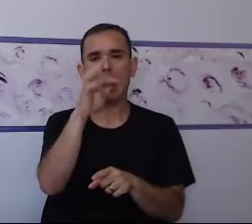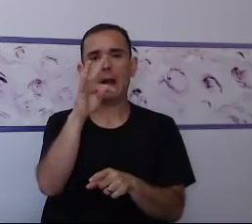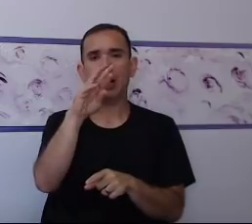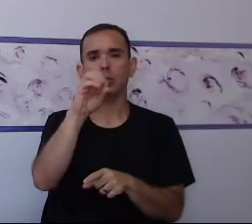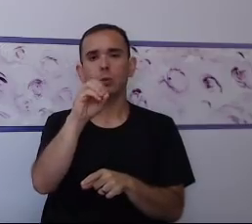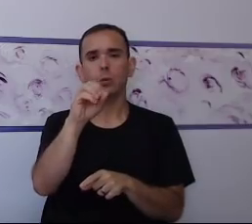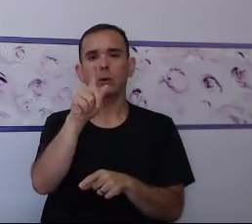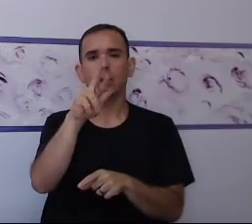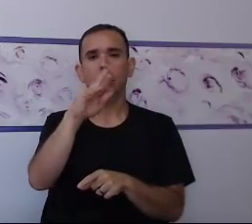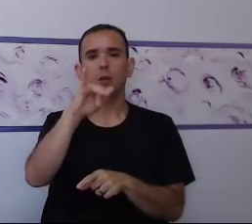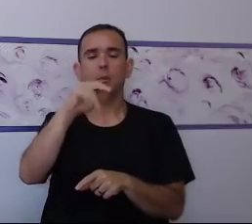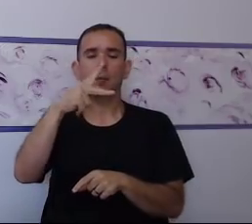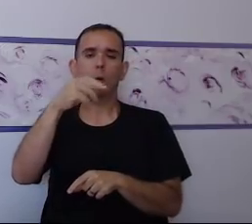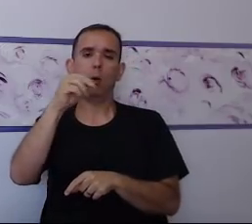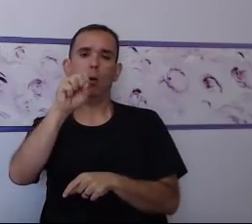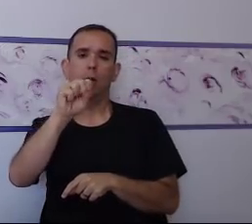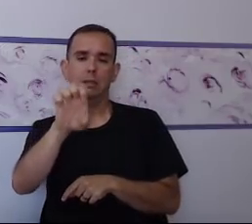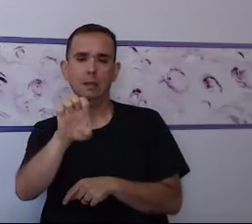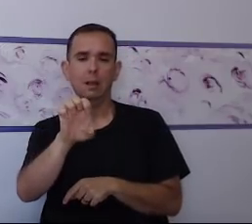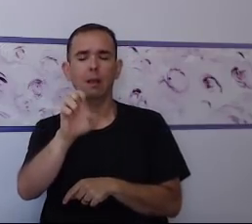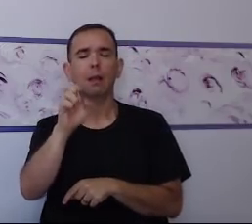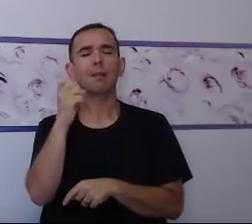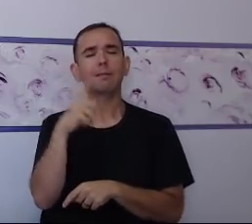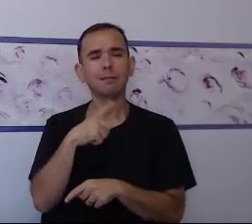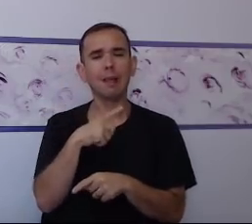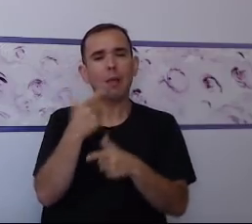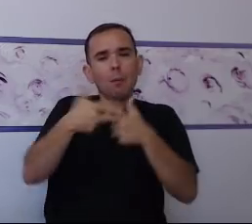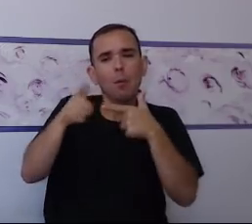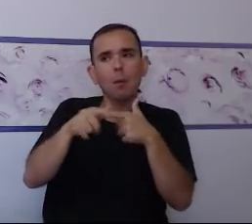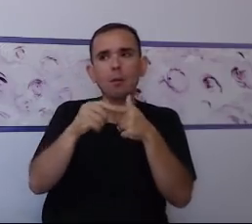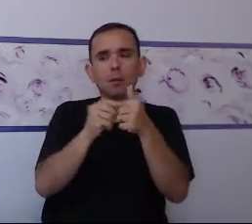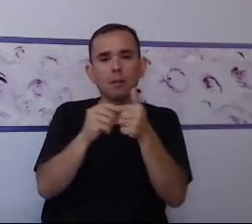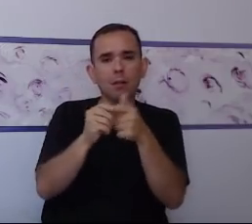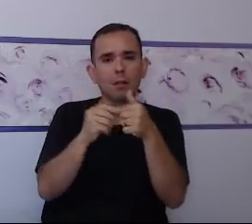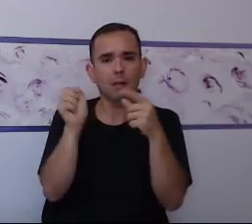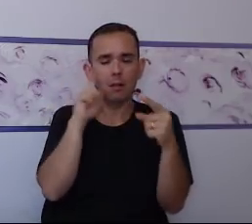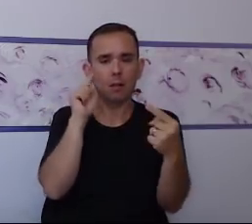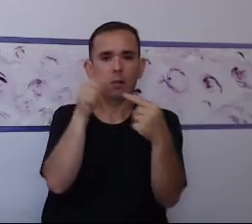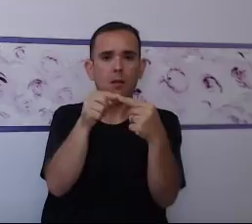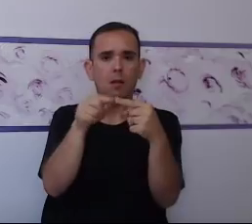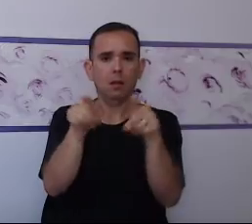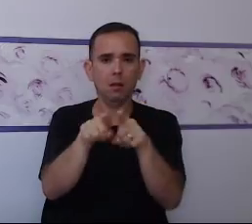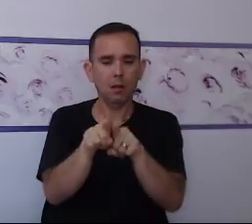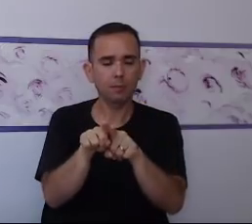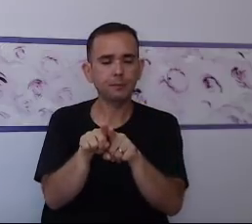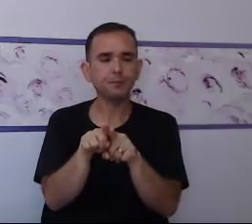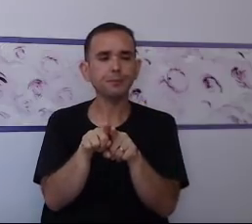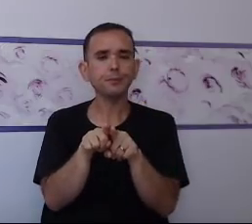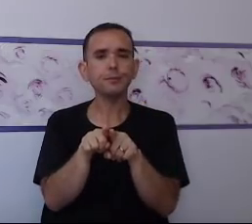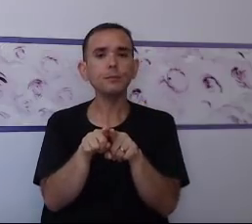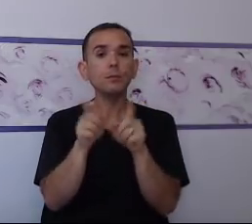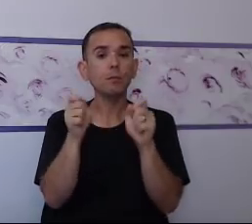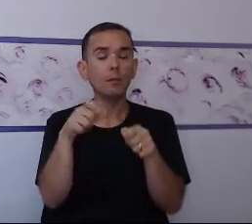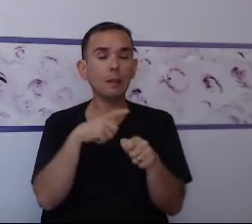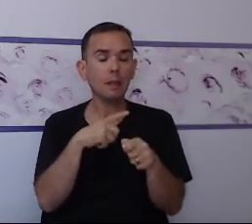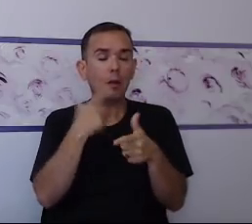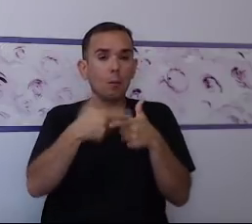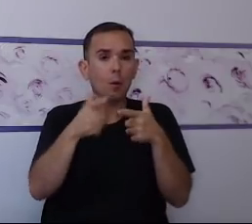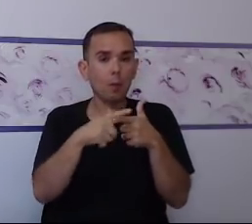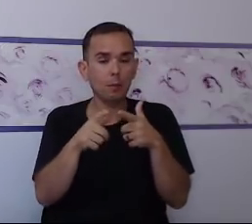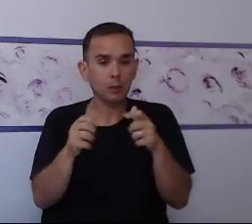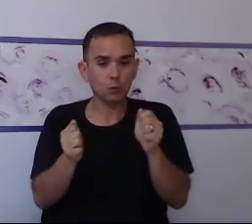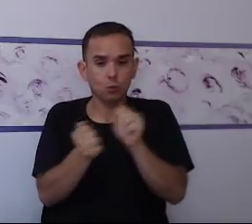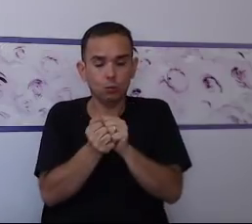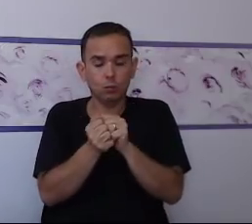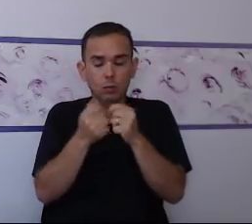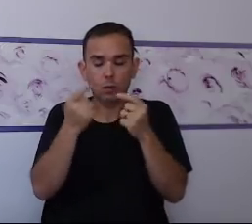onde tem a alteração das articulações. Então, nós temos casos com alteração do membro superior junto com o